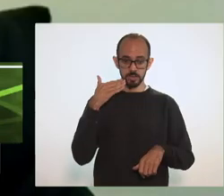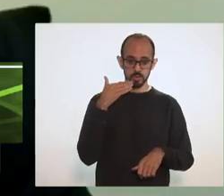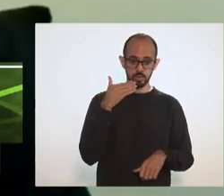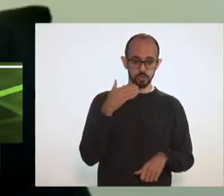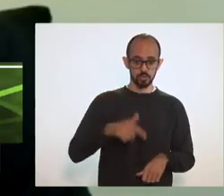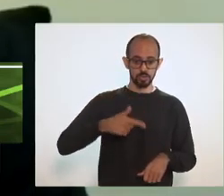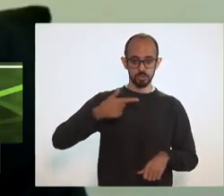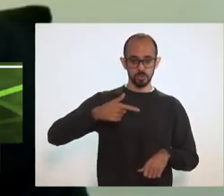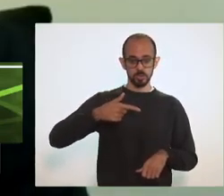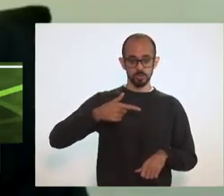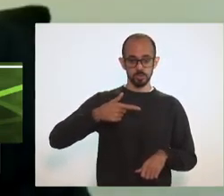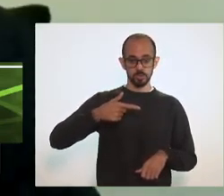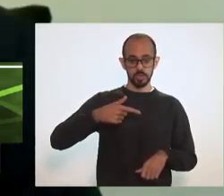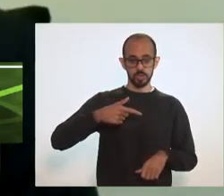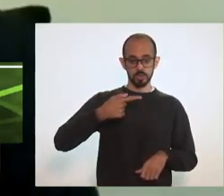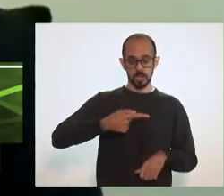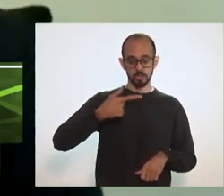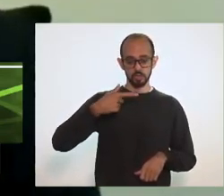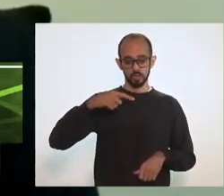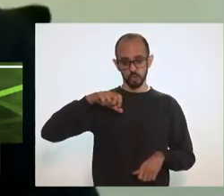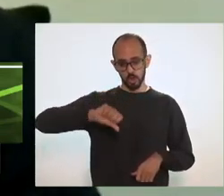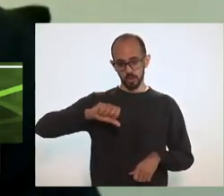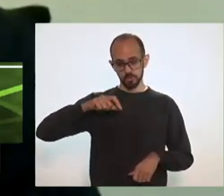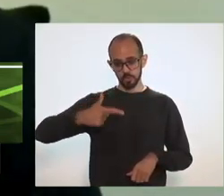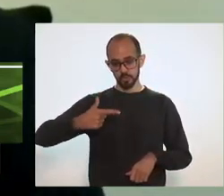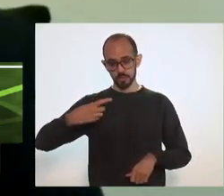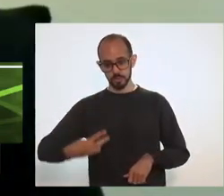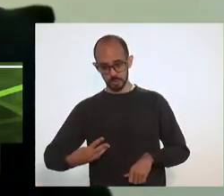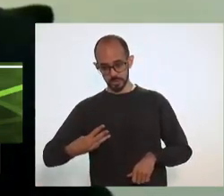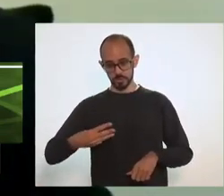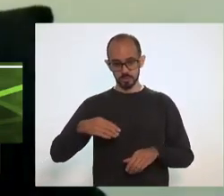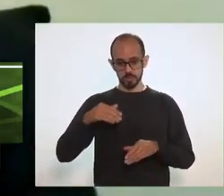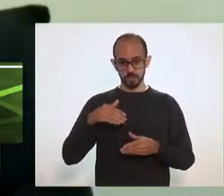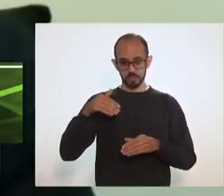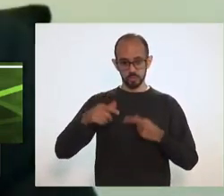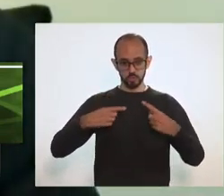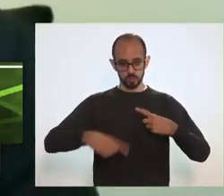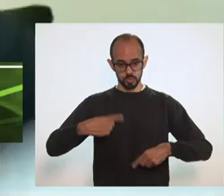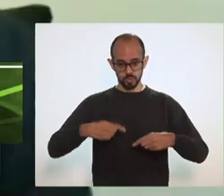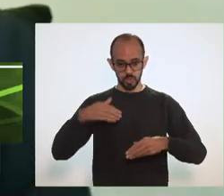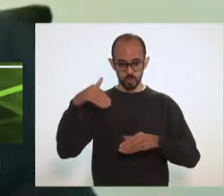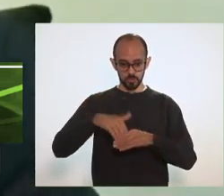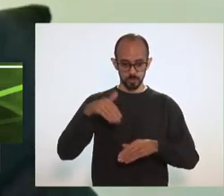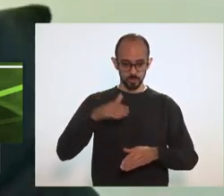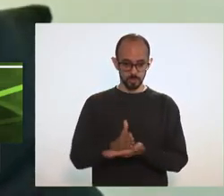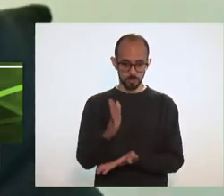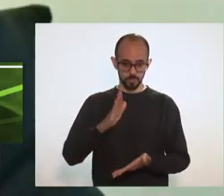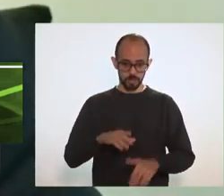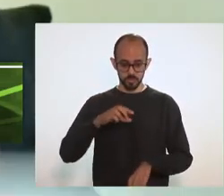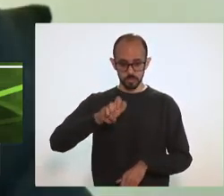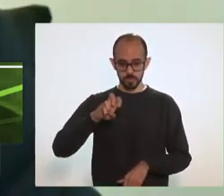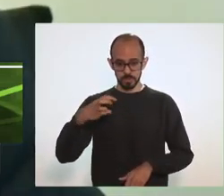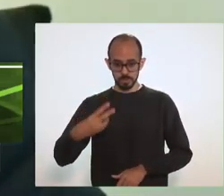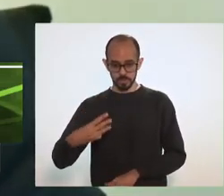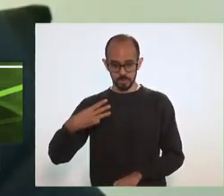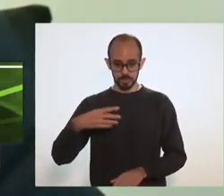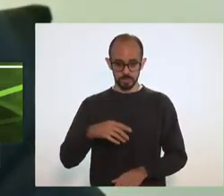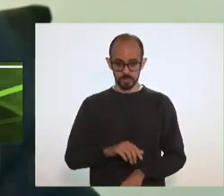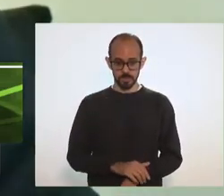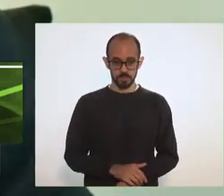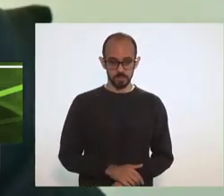Ah, ok. 52. Deputado Carlos Mink, relator. Projeto de lei 1945-2020. Autoria do deputado Daniel Librelon. Parecer